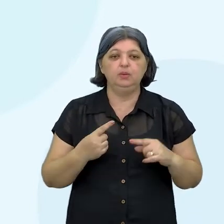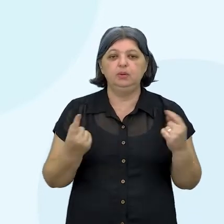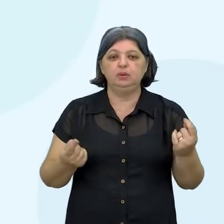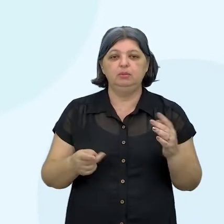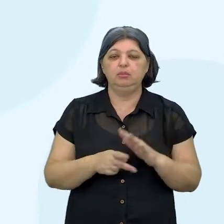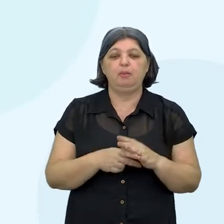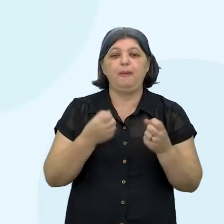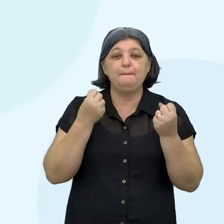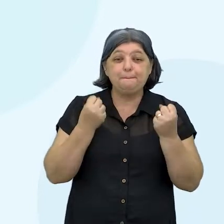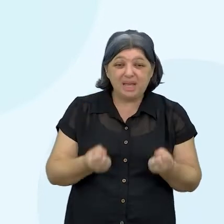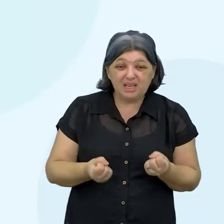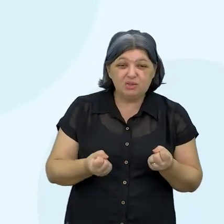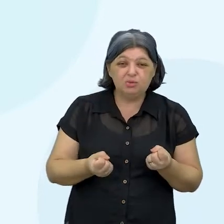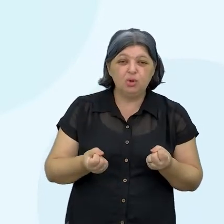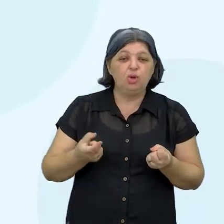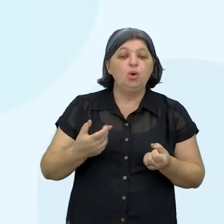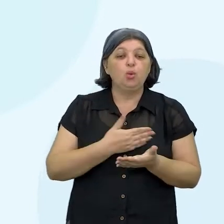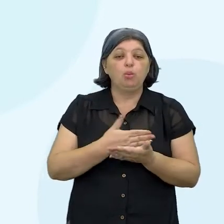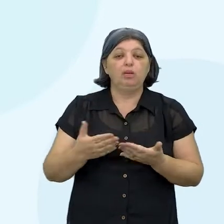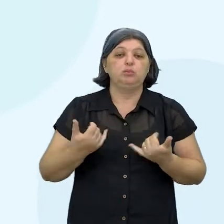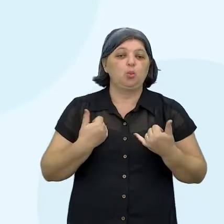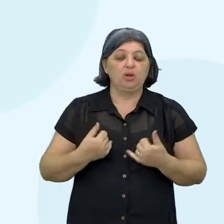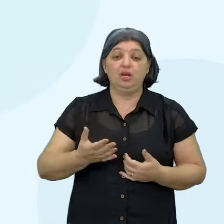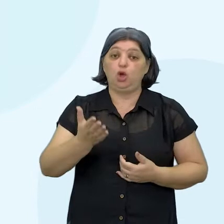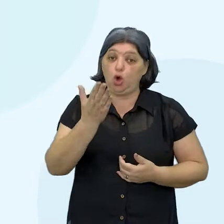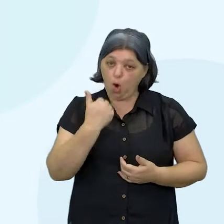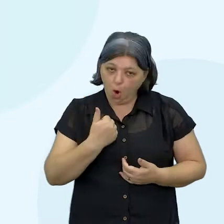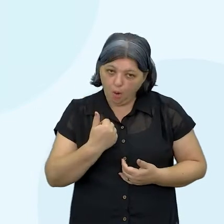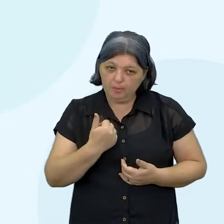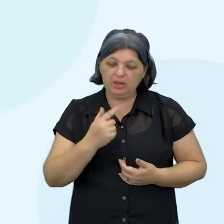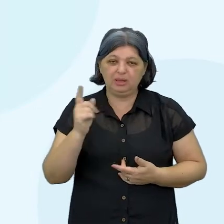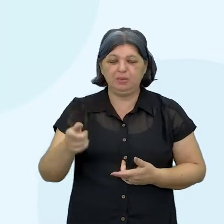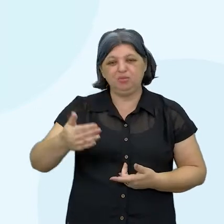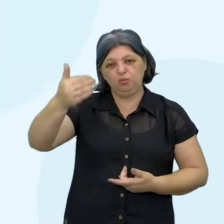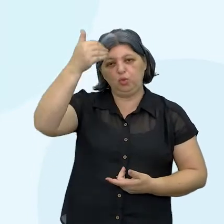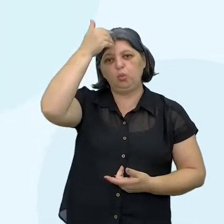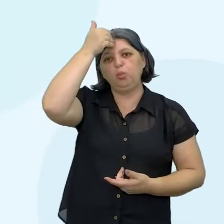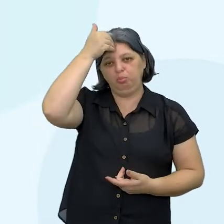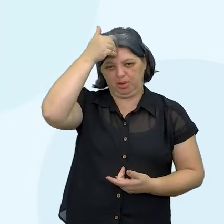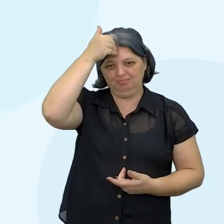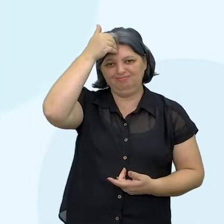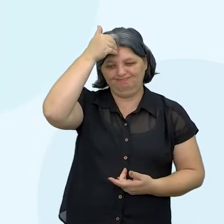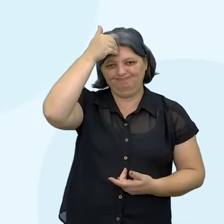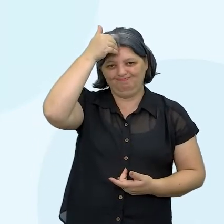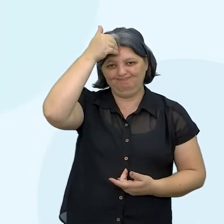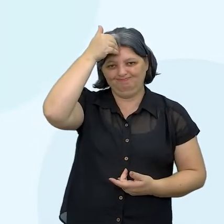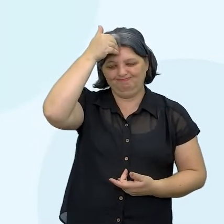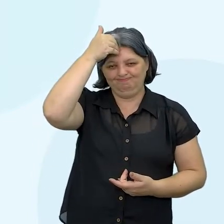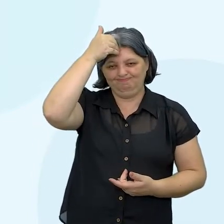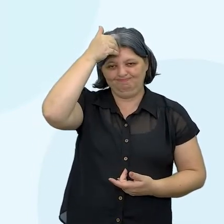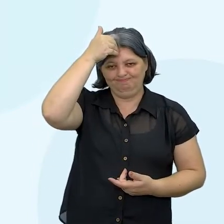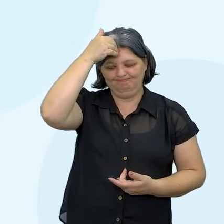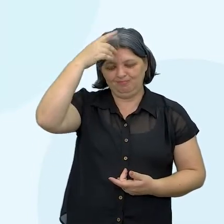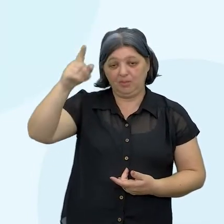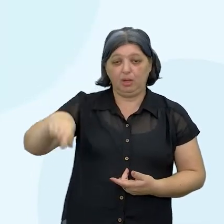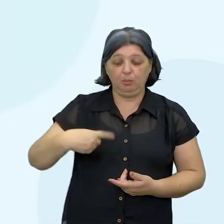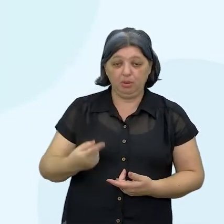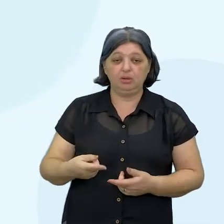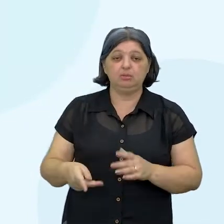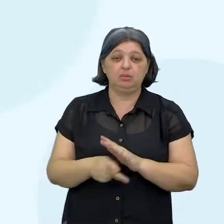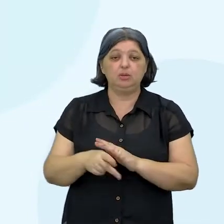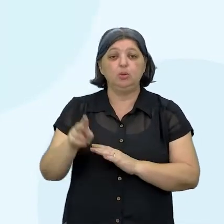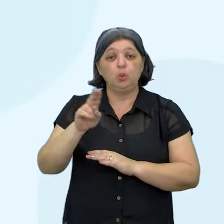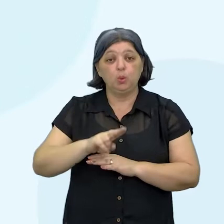perde peso. Mas assim, você come, aí você se sente culpado por ter comido, né? E aí você vai